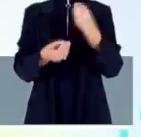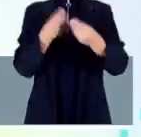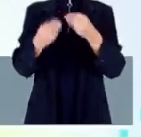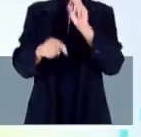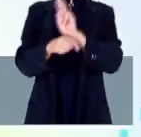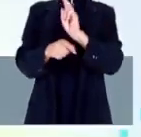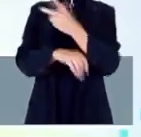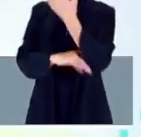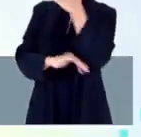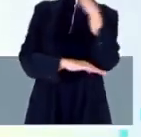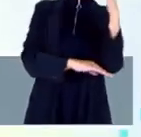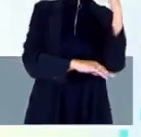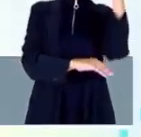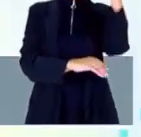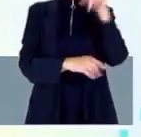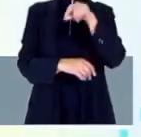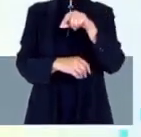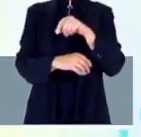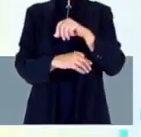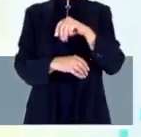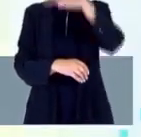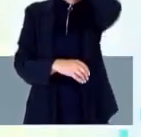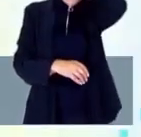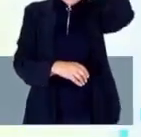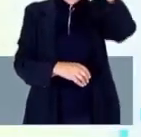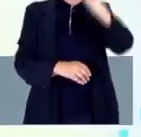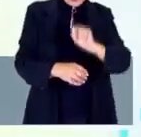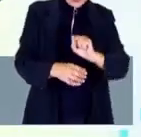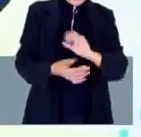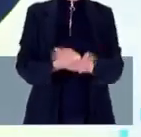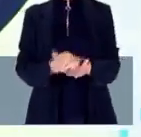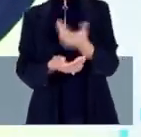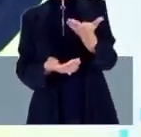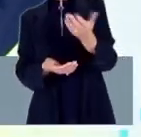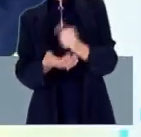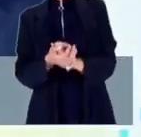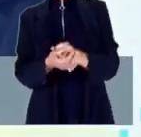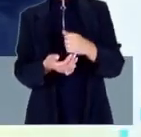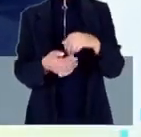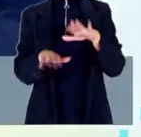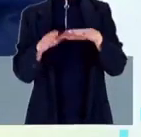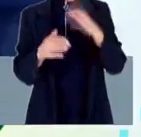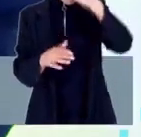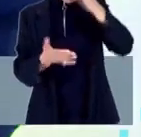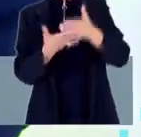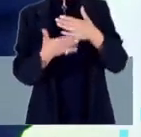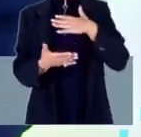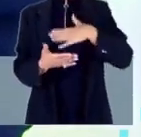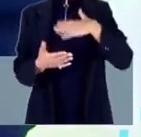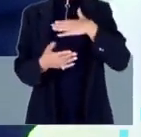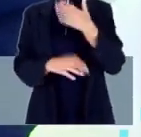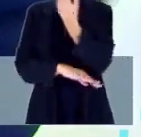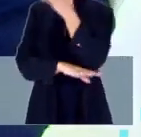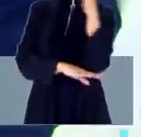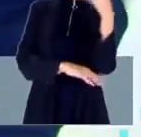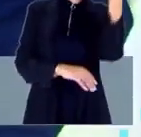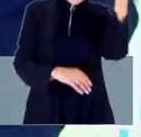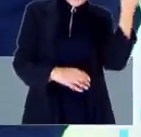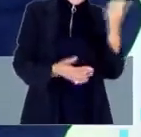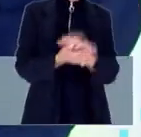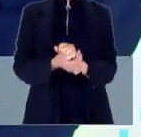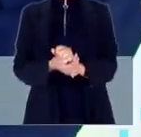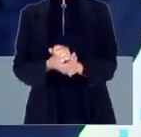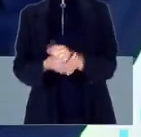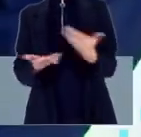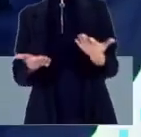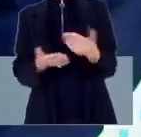meio ambiente que você é do mato do Sul você deve gostar muito mesmo ambiente né todos nós gostamos muito do Mato Grosso do Sul